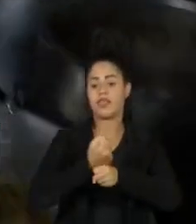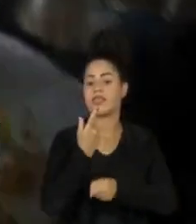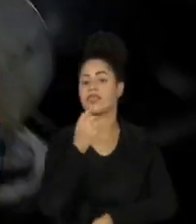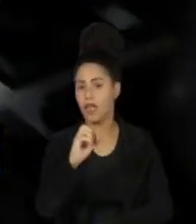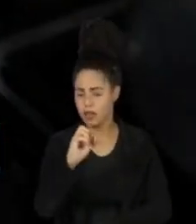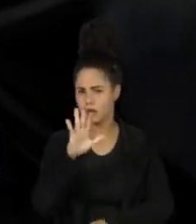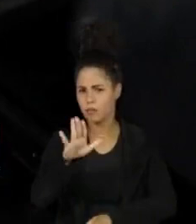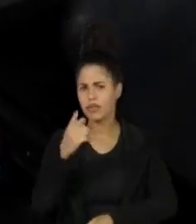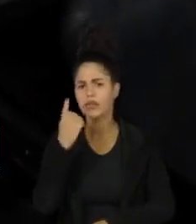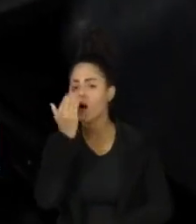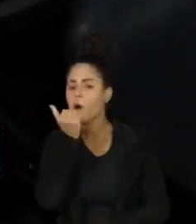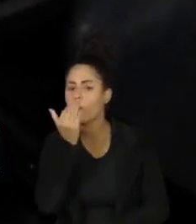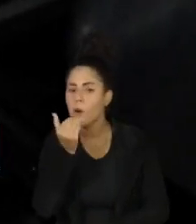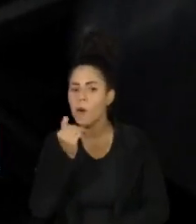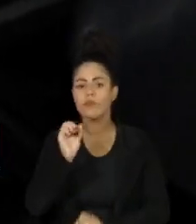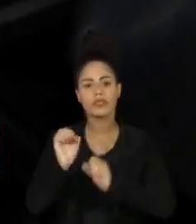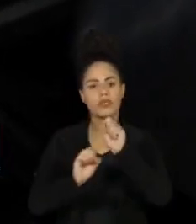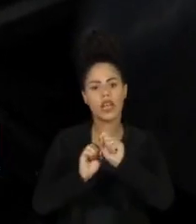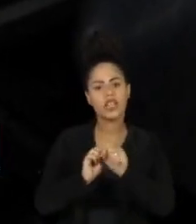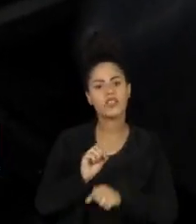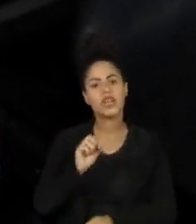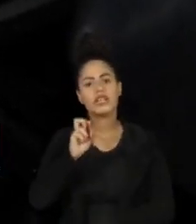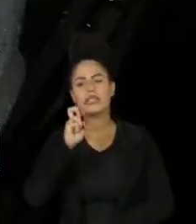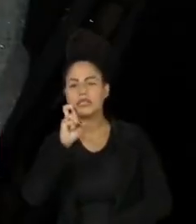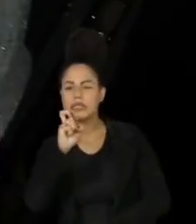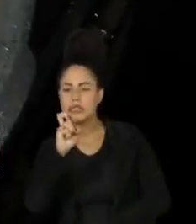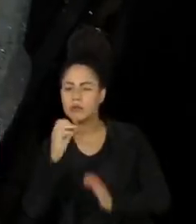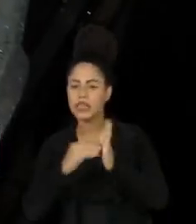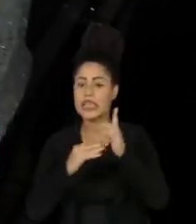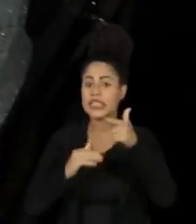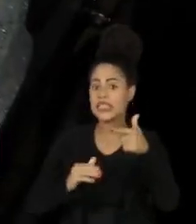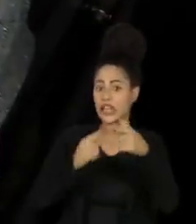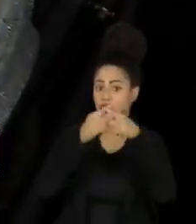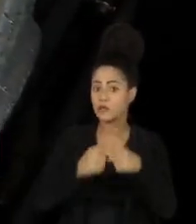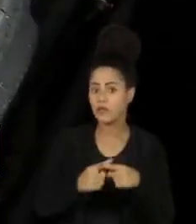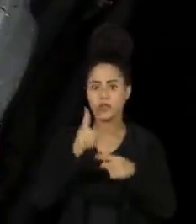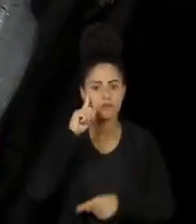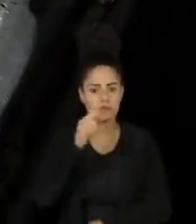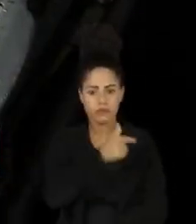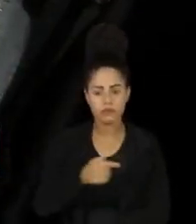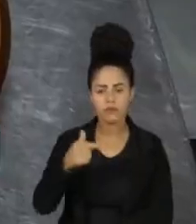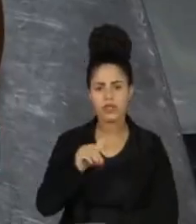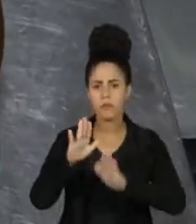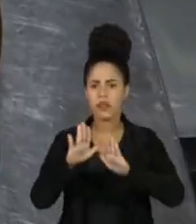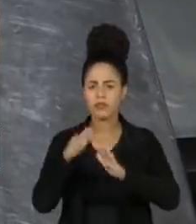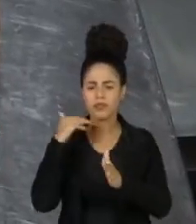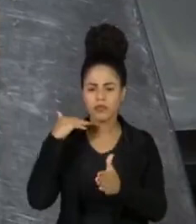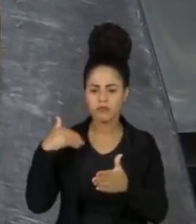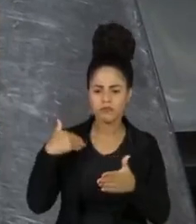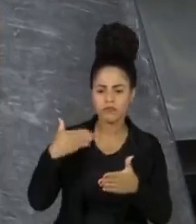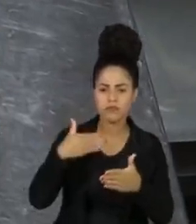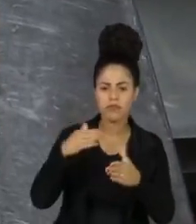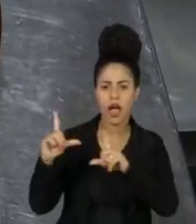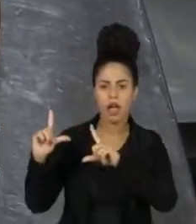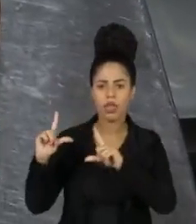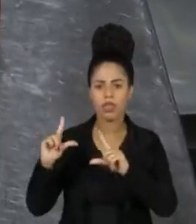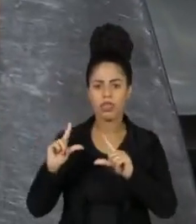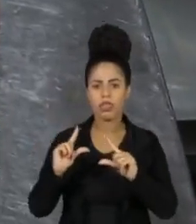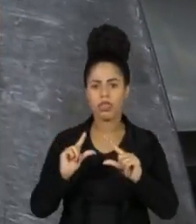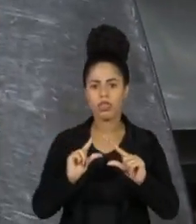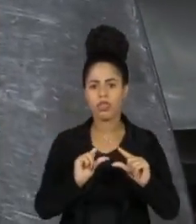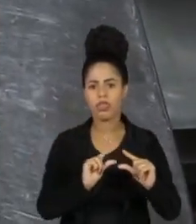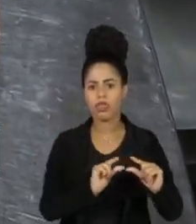ideal é comer feijão de 5 a 7 vezes por semana, mas esse é um hábito que está se perdendo. Os pesquisadores da